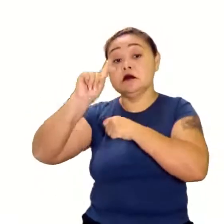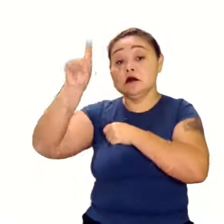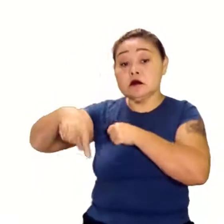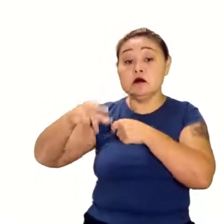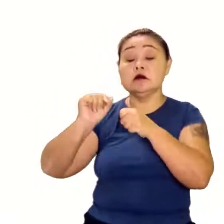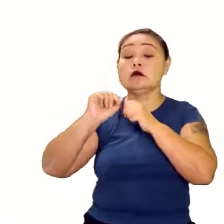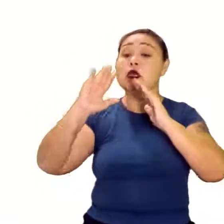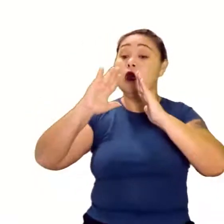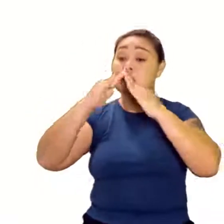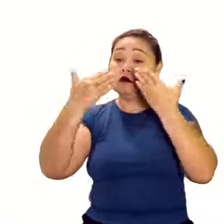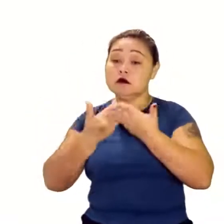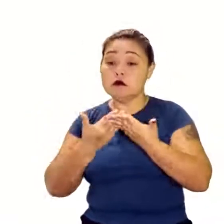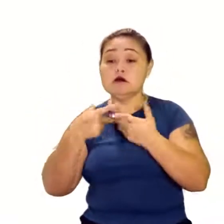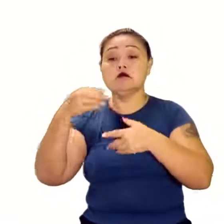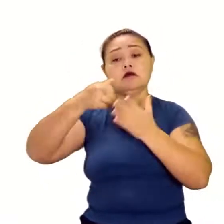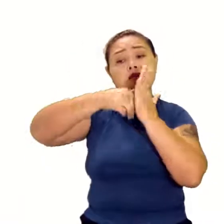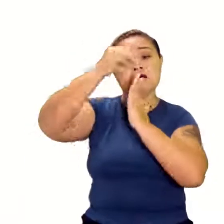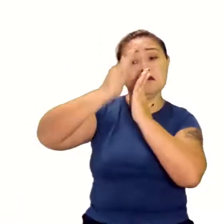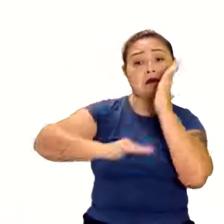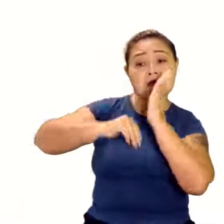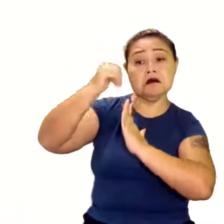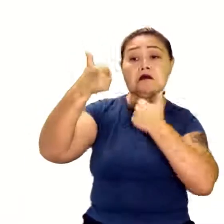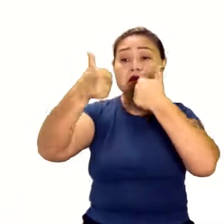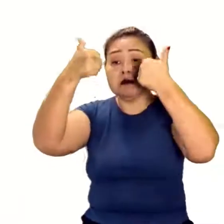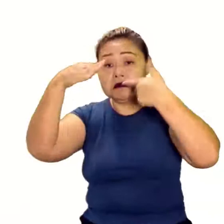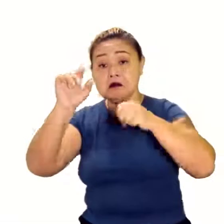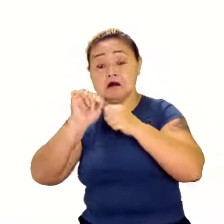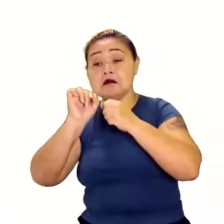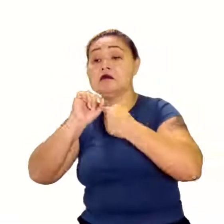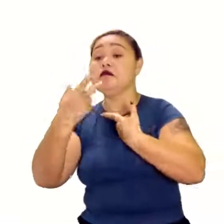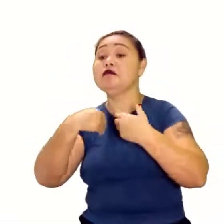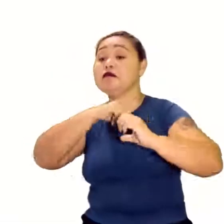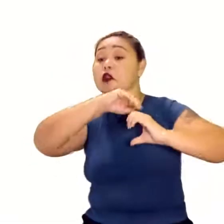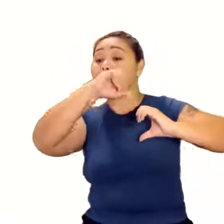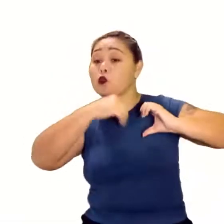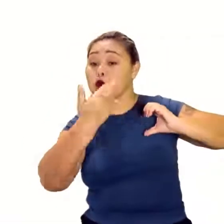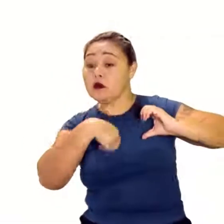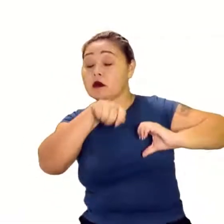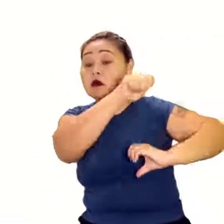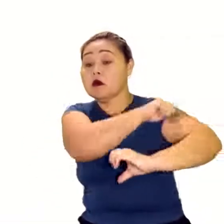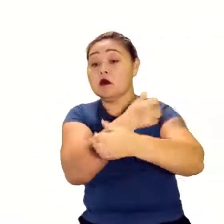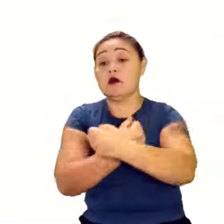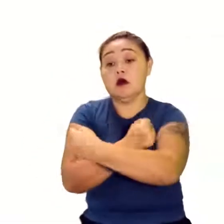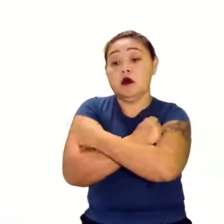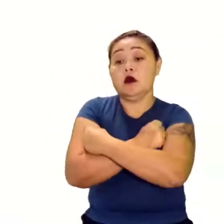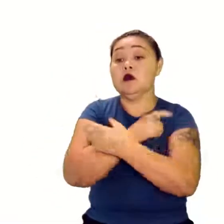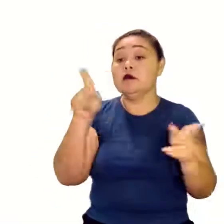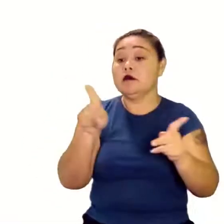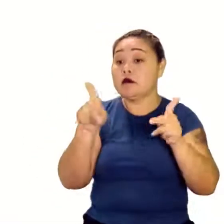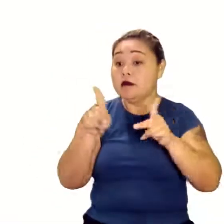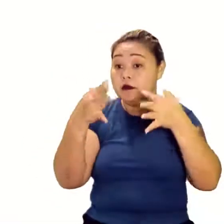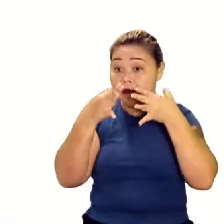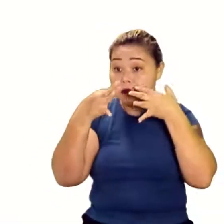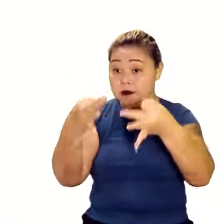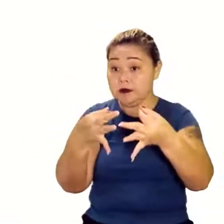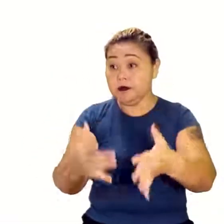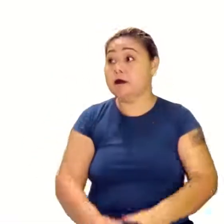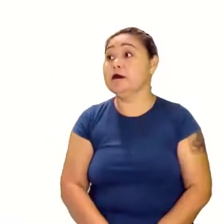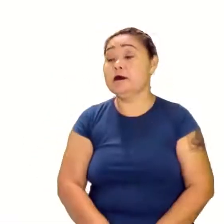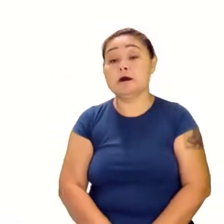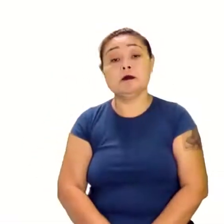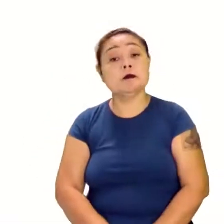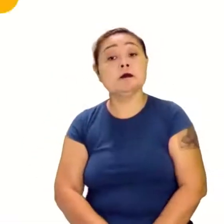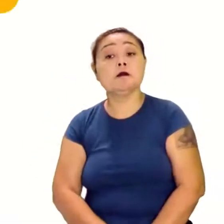bem pintada, muito bem cuidada. Então, beijo no coração dos alunos e abraço aos professores